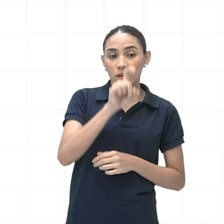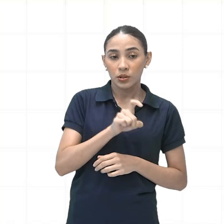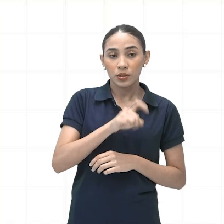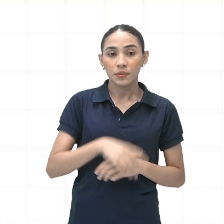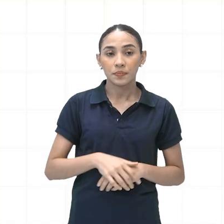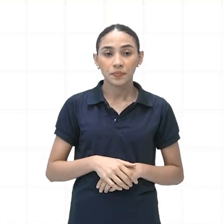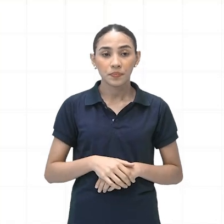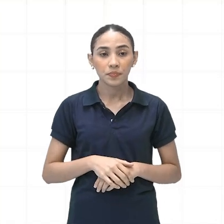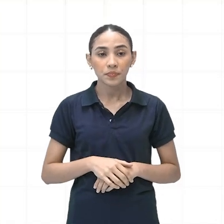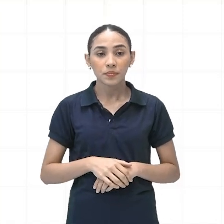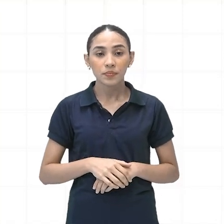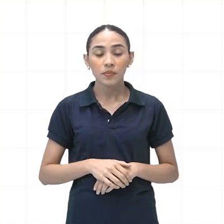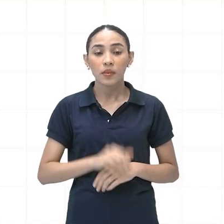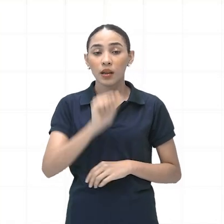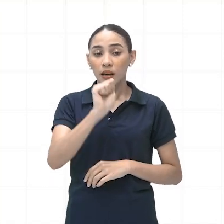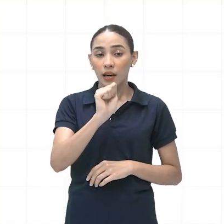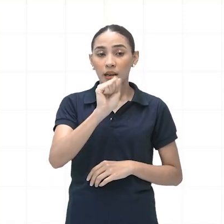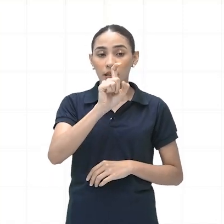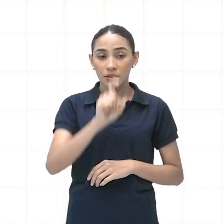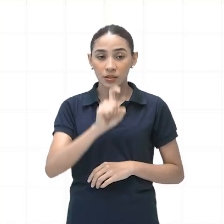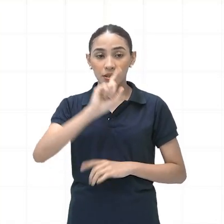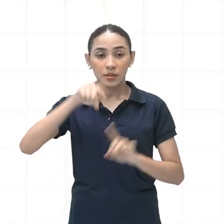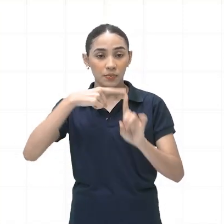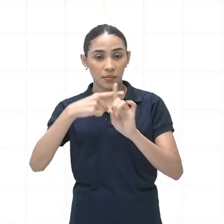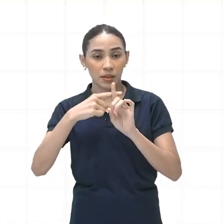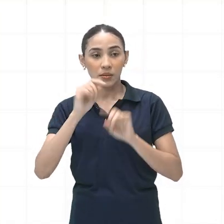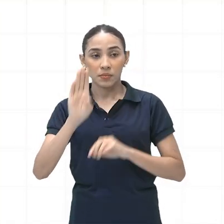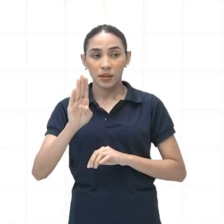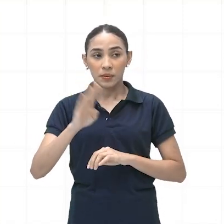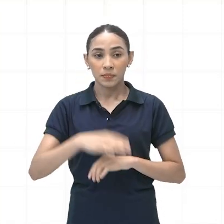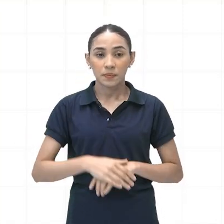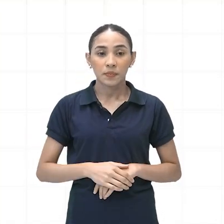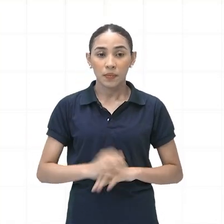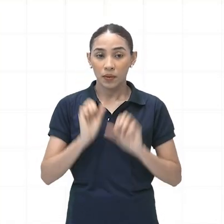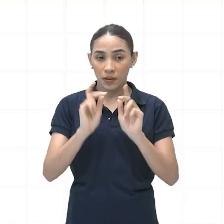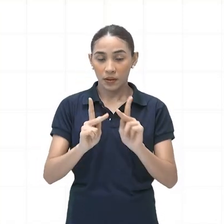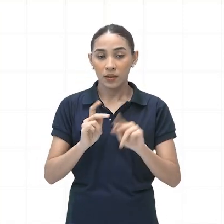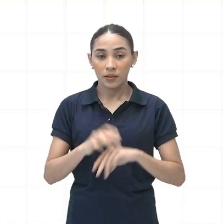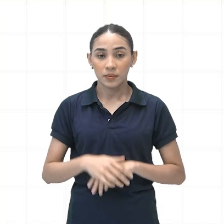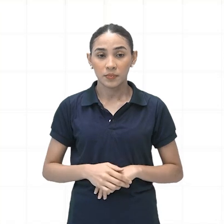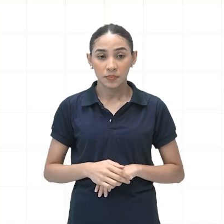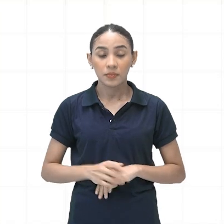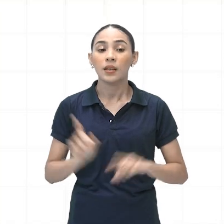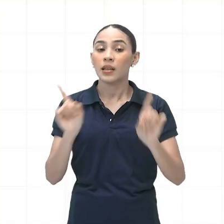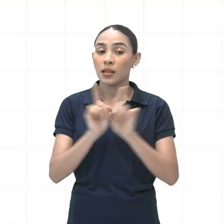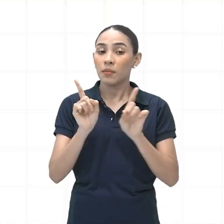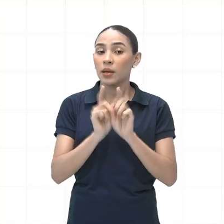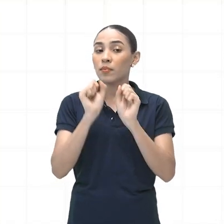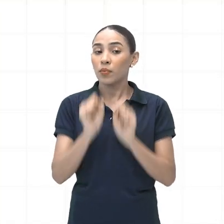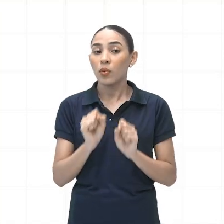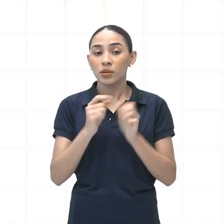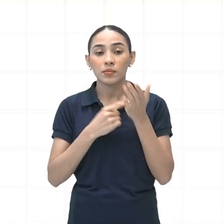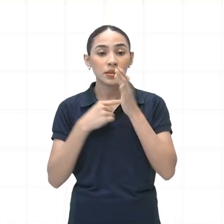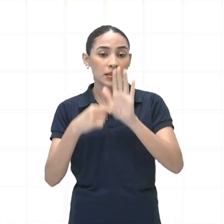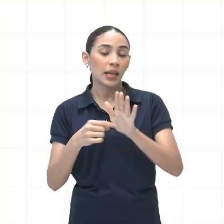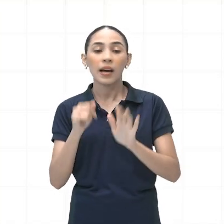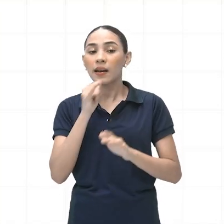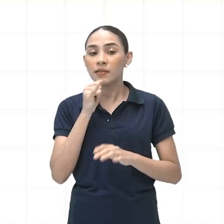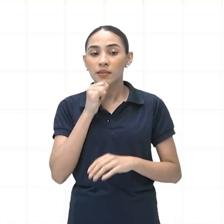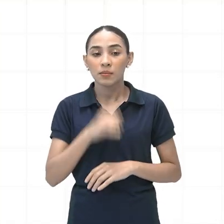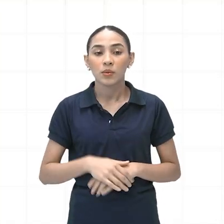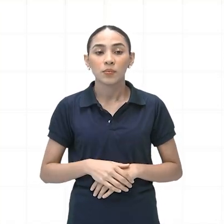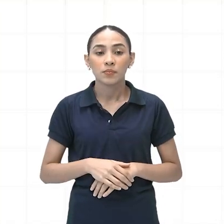igual a ax mais b, correto? Também esse pode ser representado como